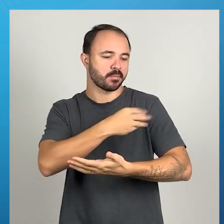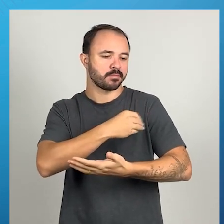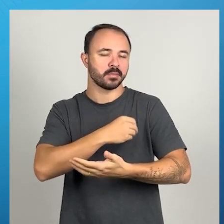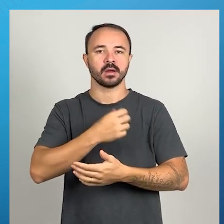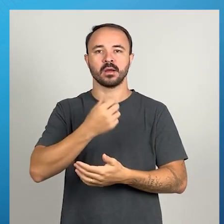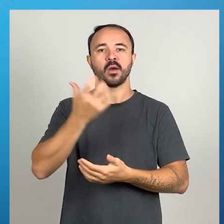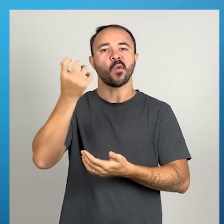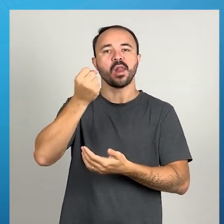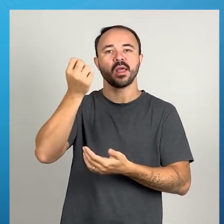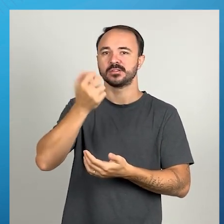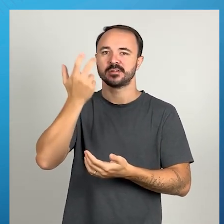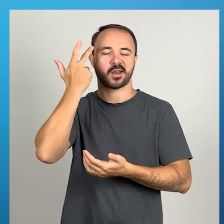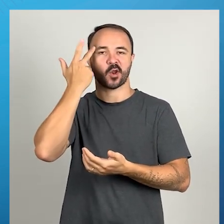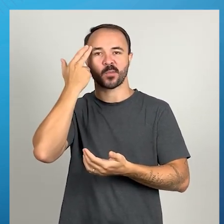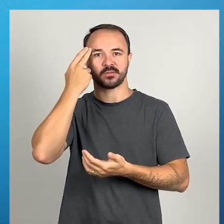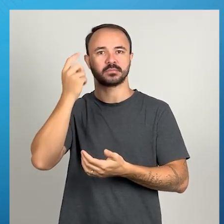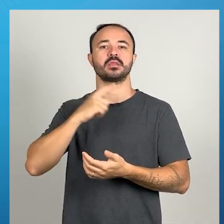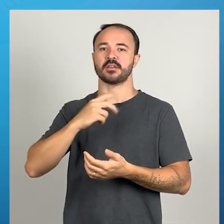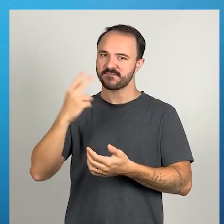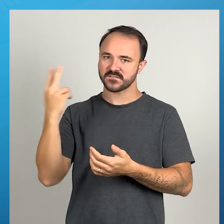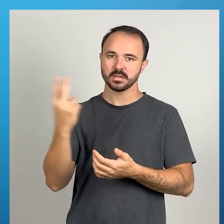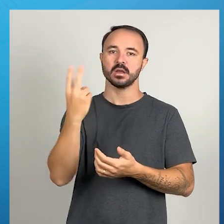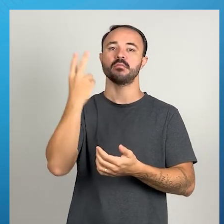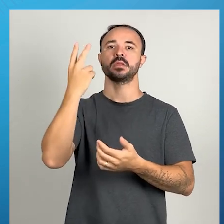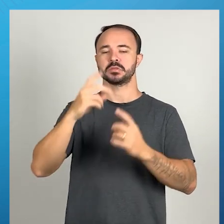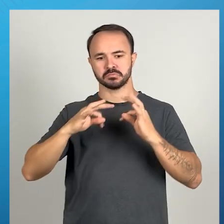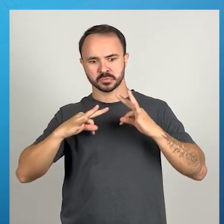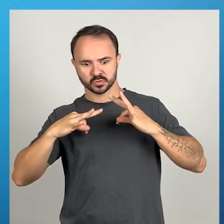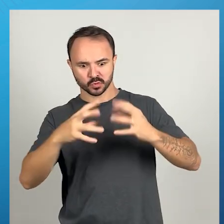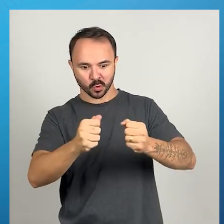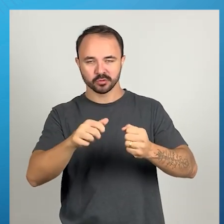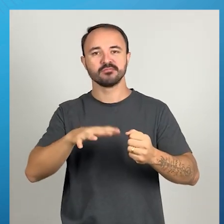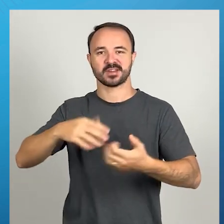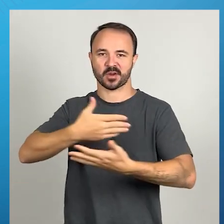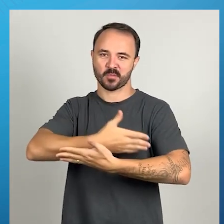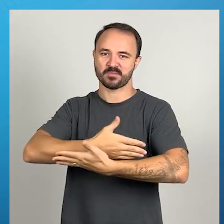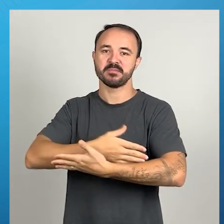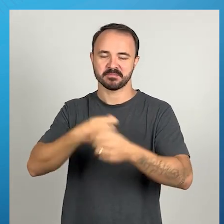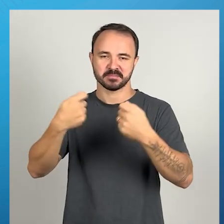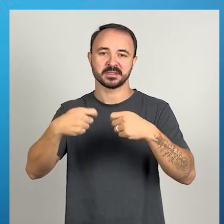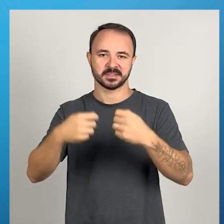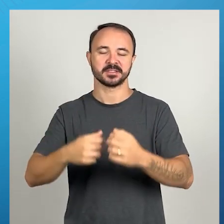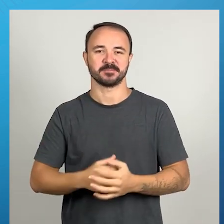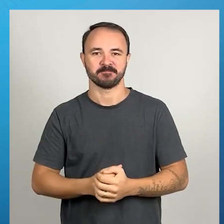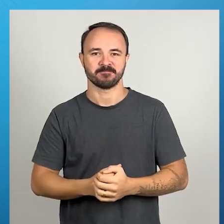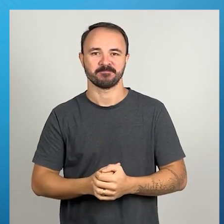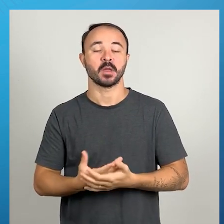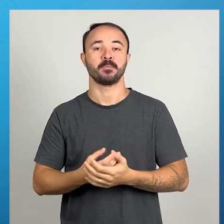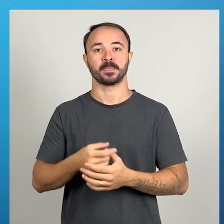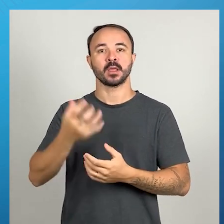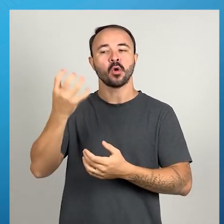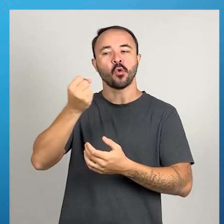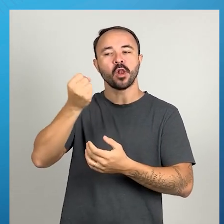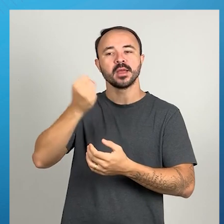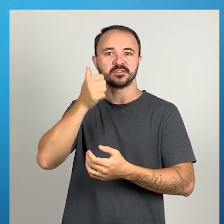e macronutrientes e garante o bom desenvolvimento físico e cognitivo desse bebê. O leite materno ele é considerado o